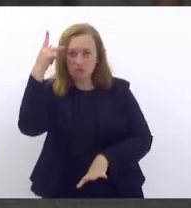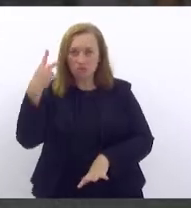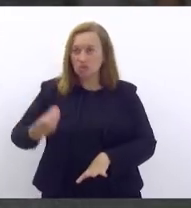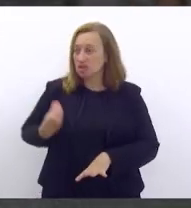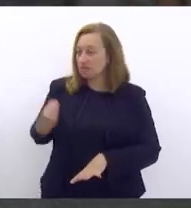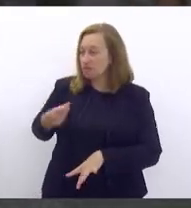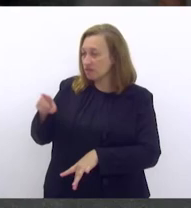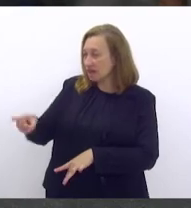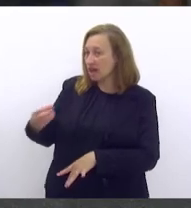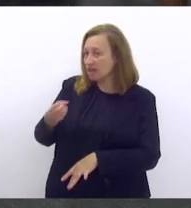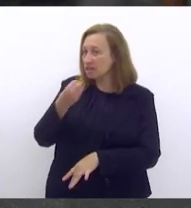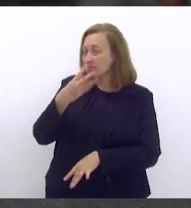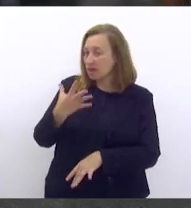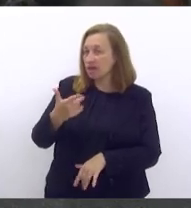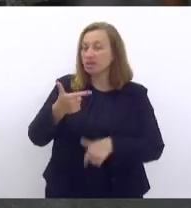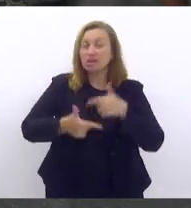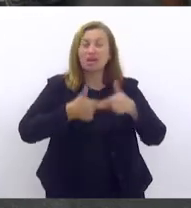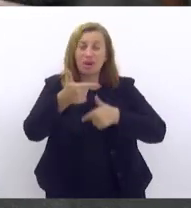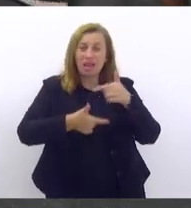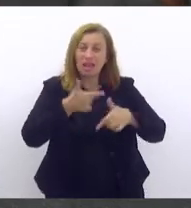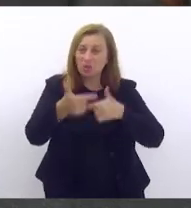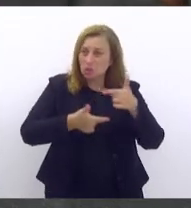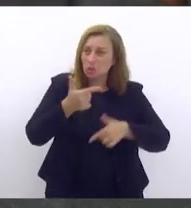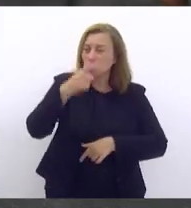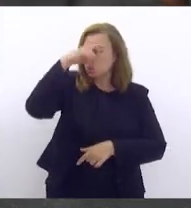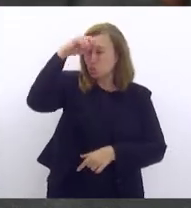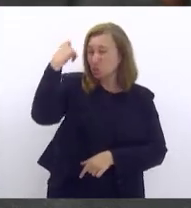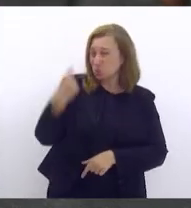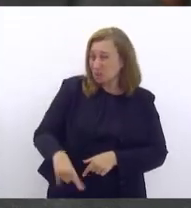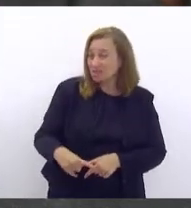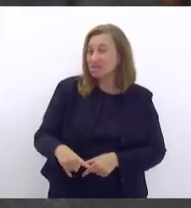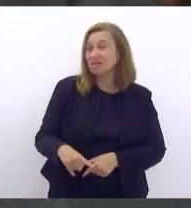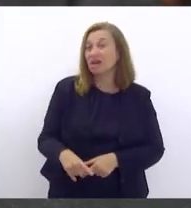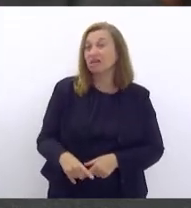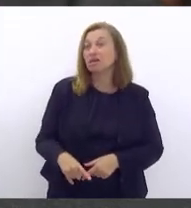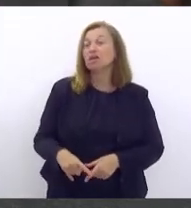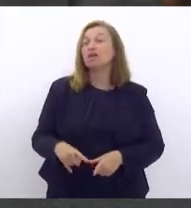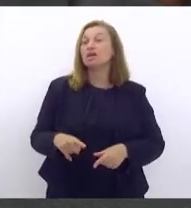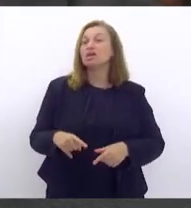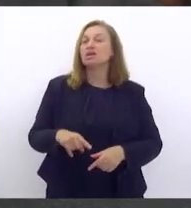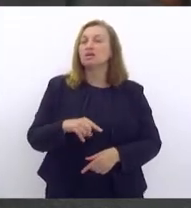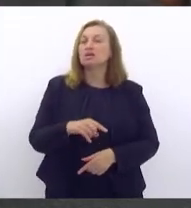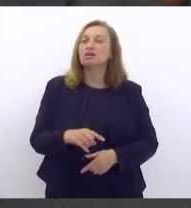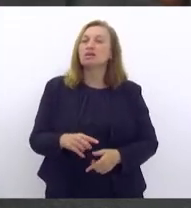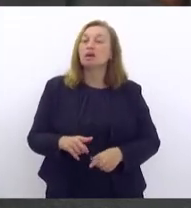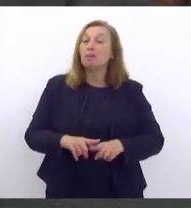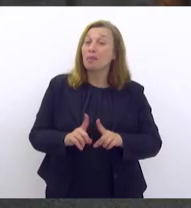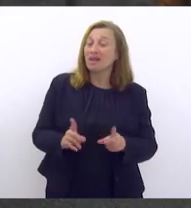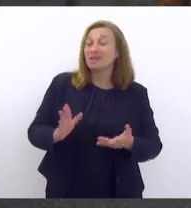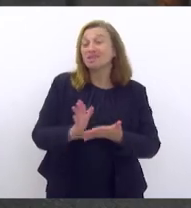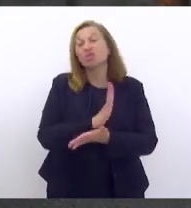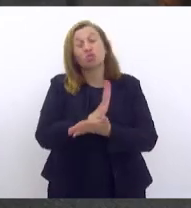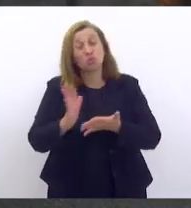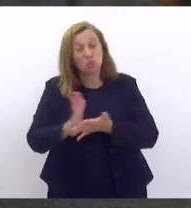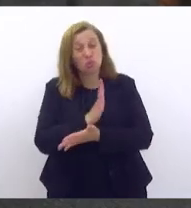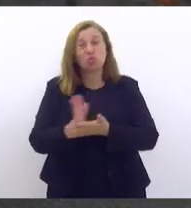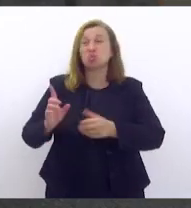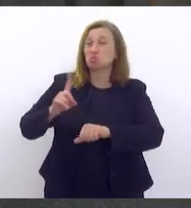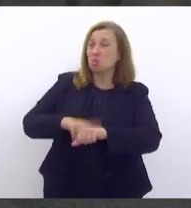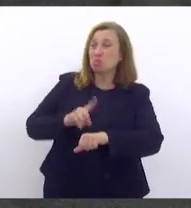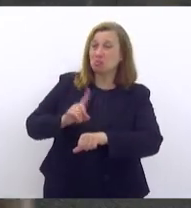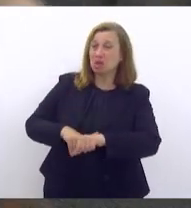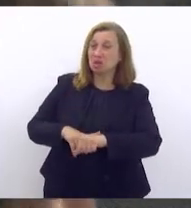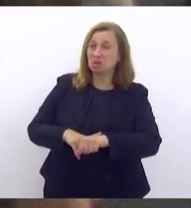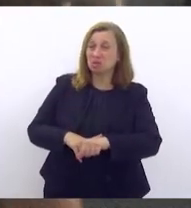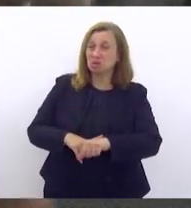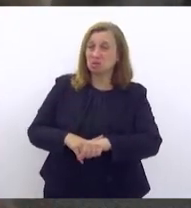viver do fruto de seu suor, de seu salário, mas que, em muitos momentos, convivem